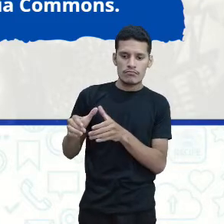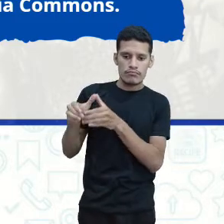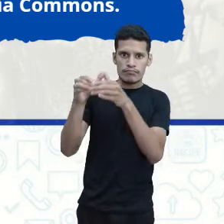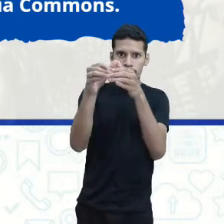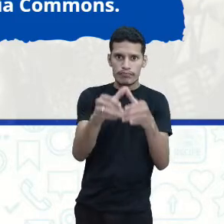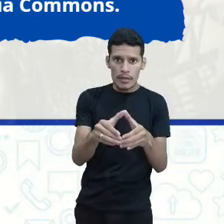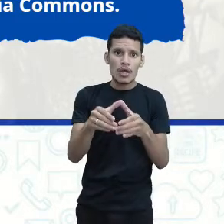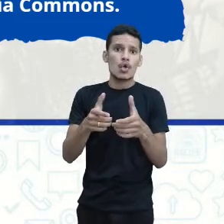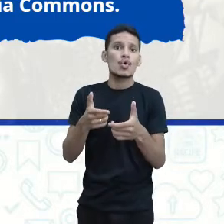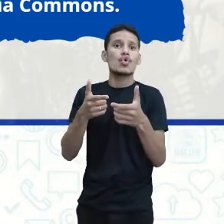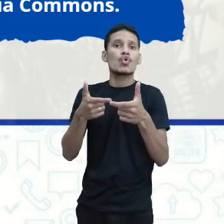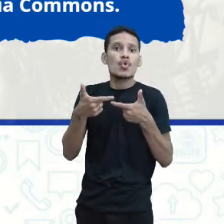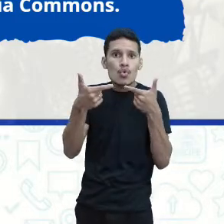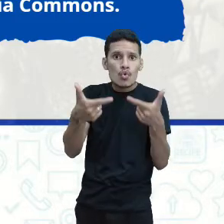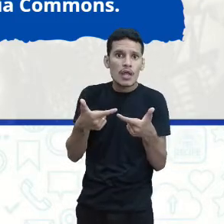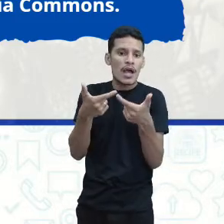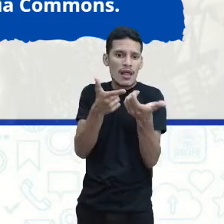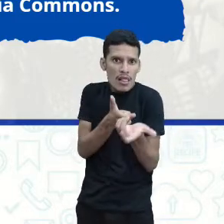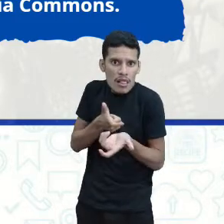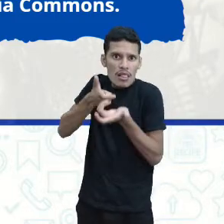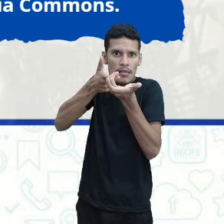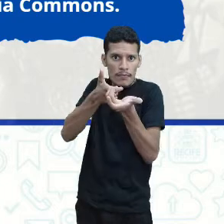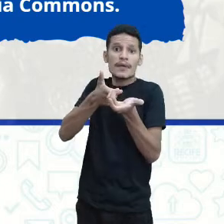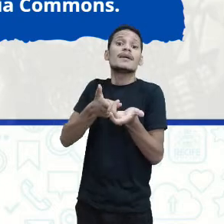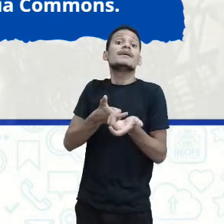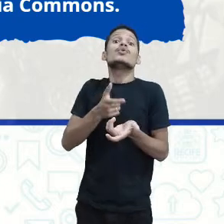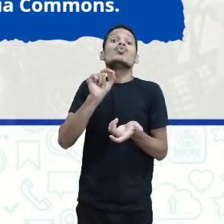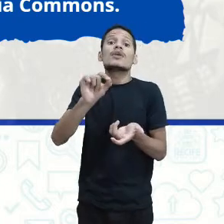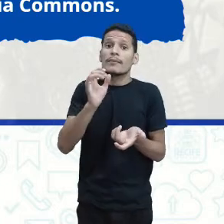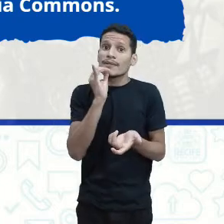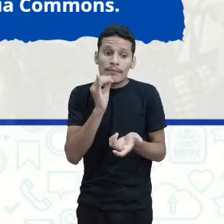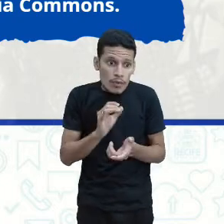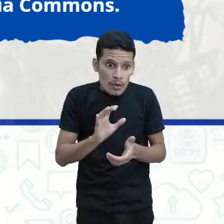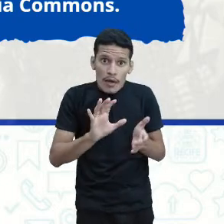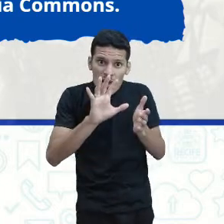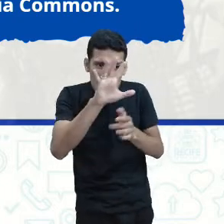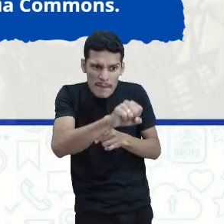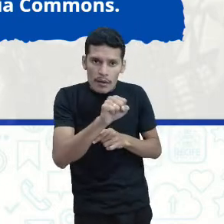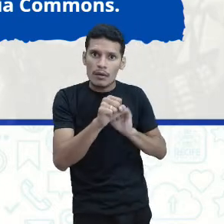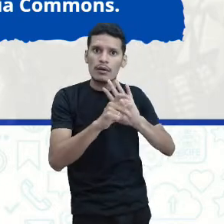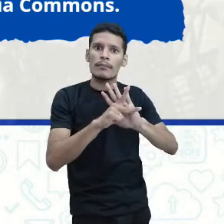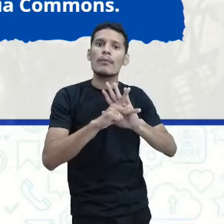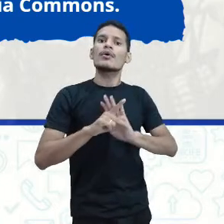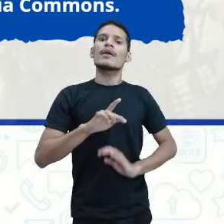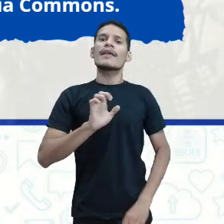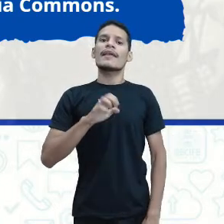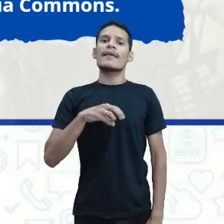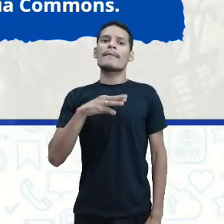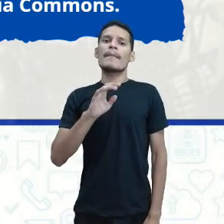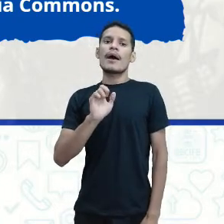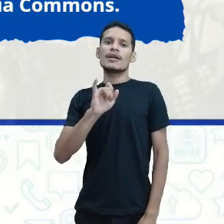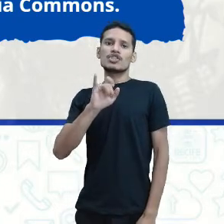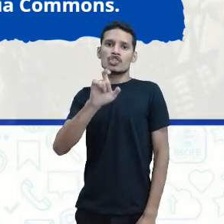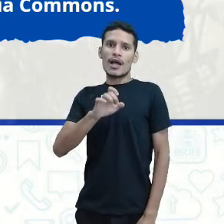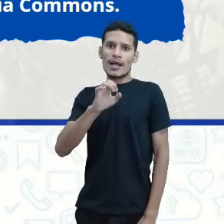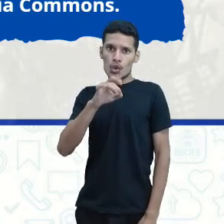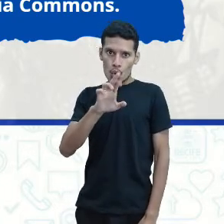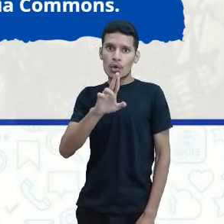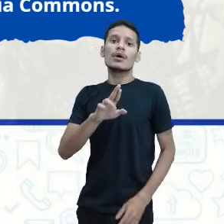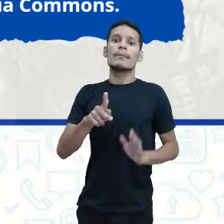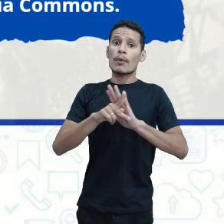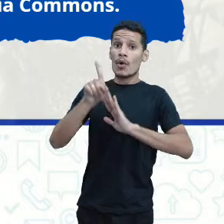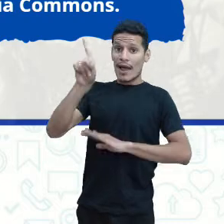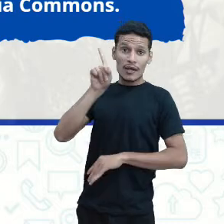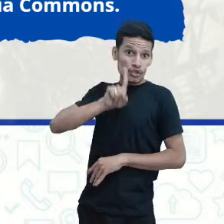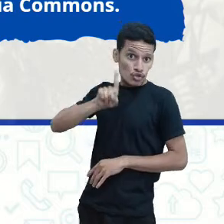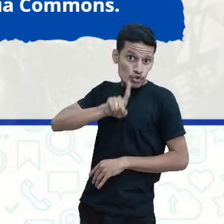armada, que simplesmente sequestraram o embaixador dos Estados Unidos e lançaram uma carta protesto em que